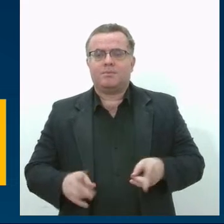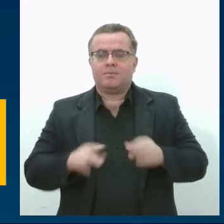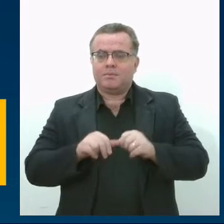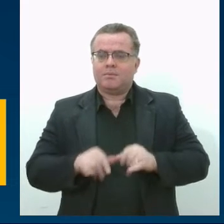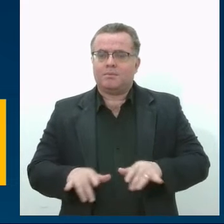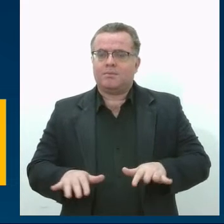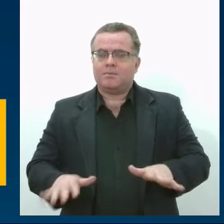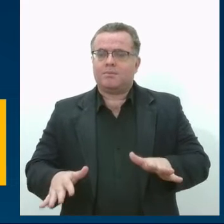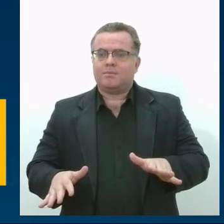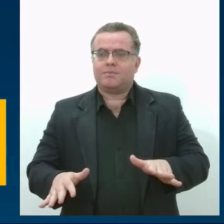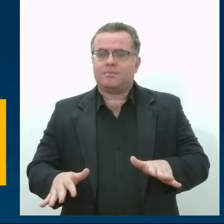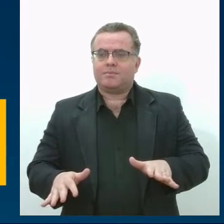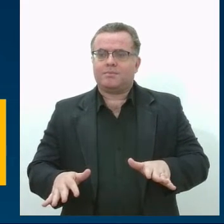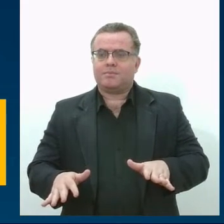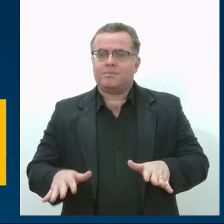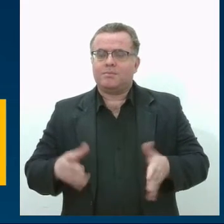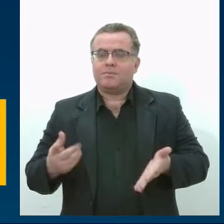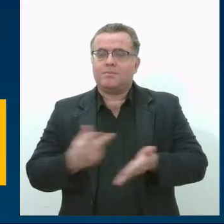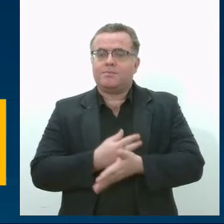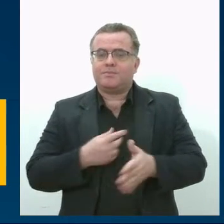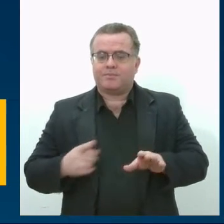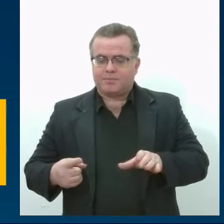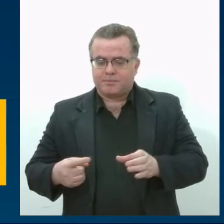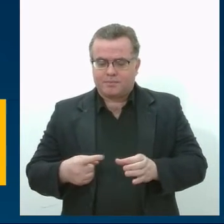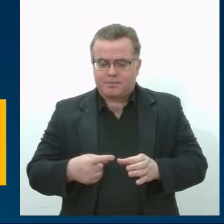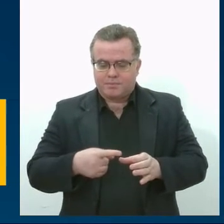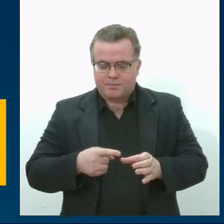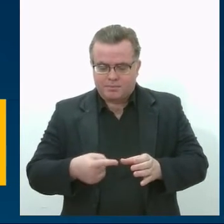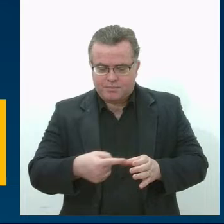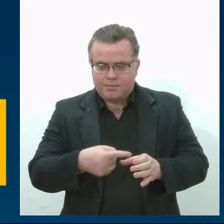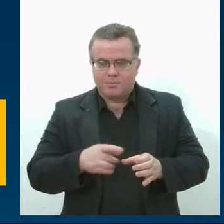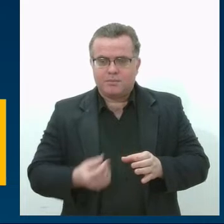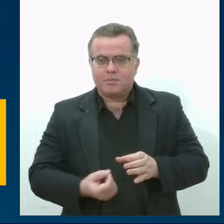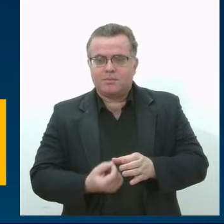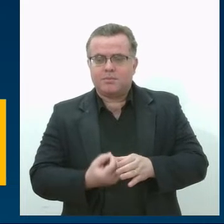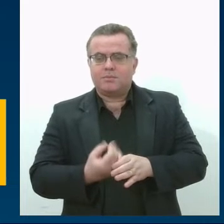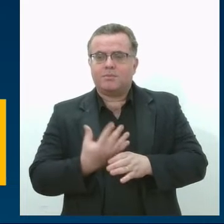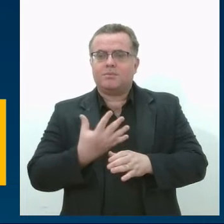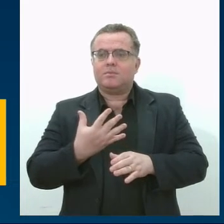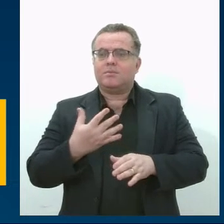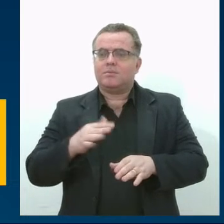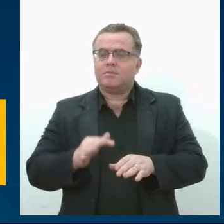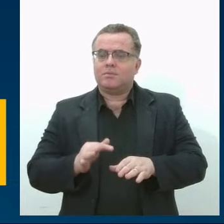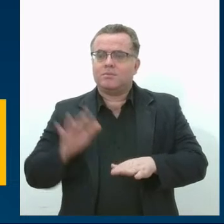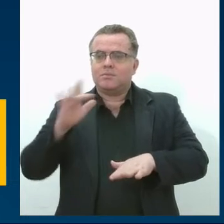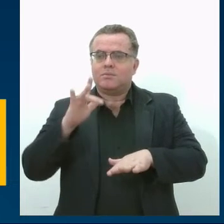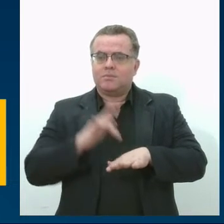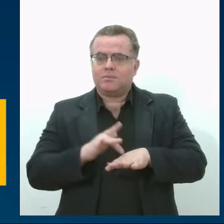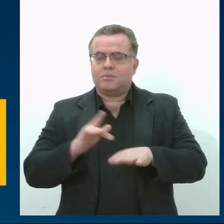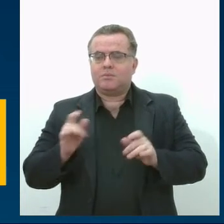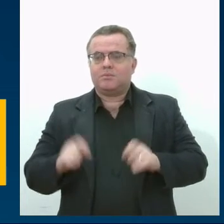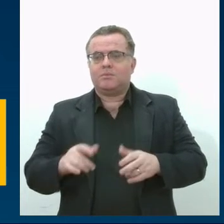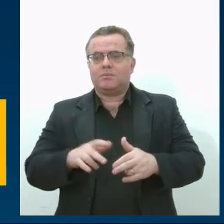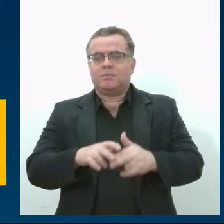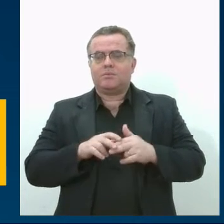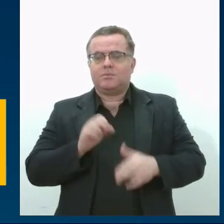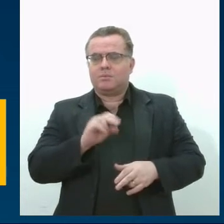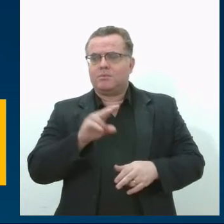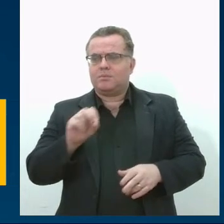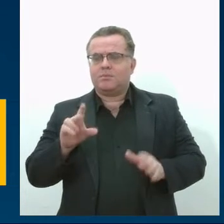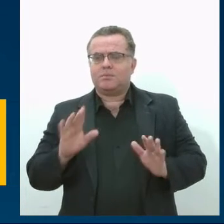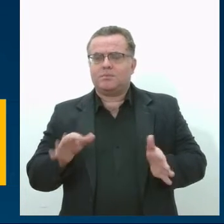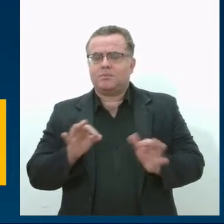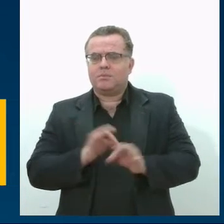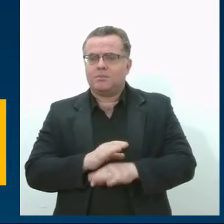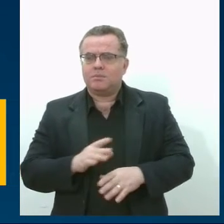foco naquele local. E uma outra região, que é principalmente aqui na Zona Sul, a gente tem encontrado muito foco, por conta dessas